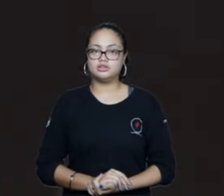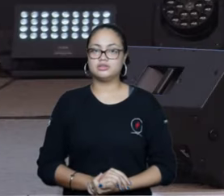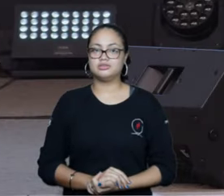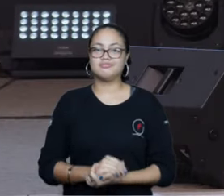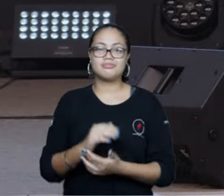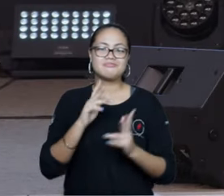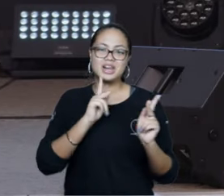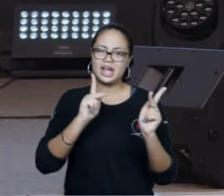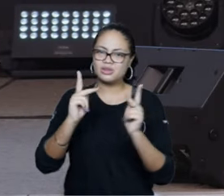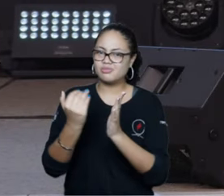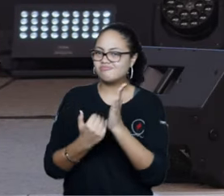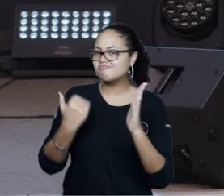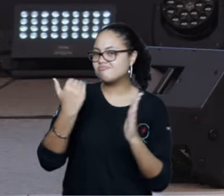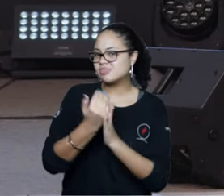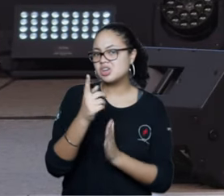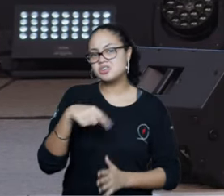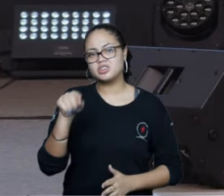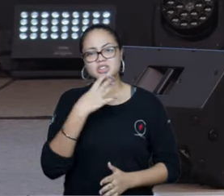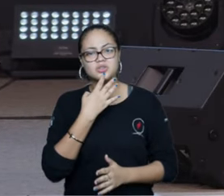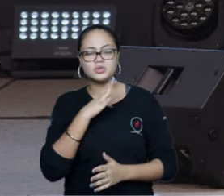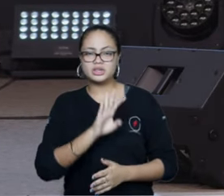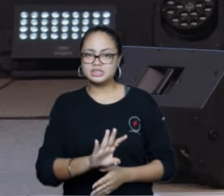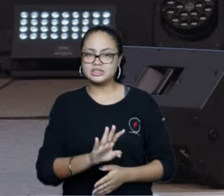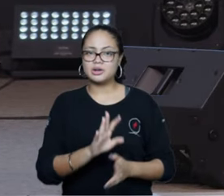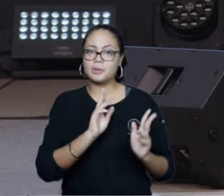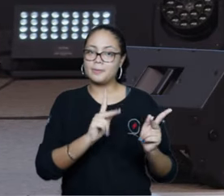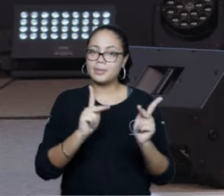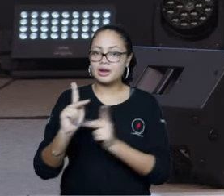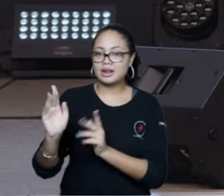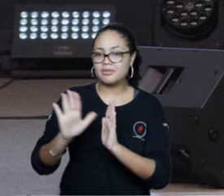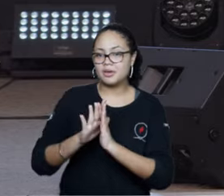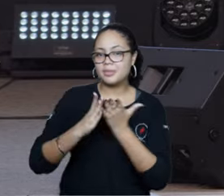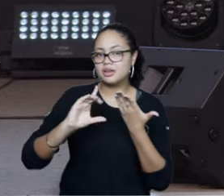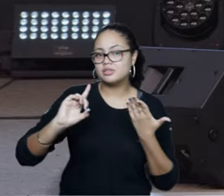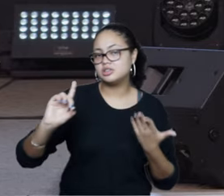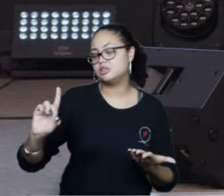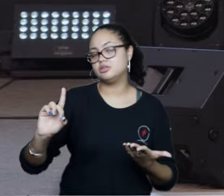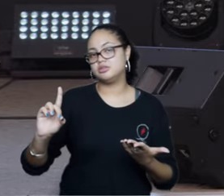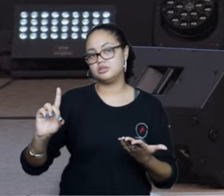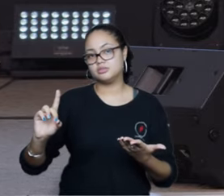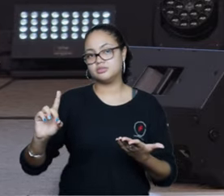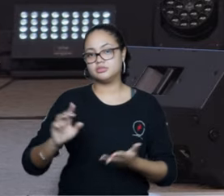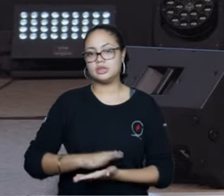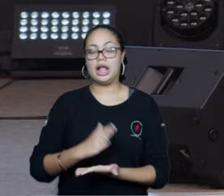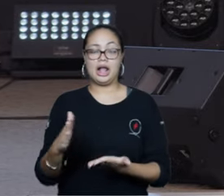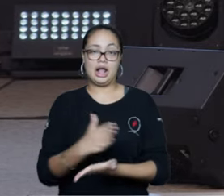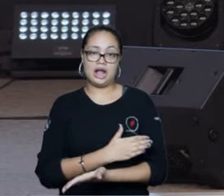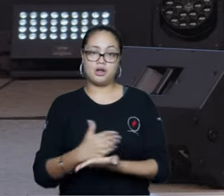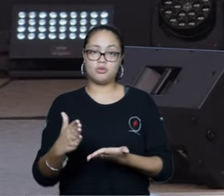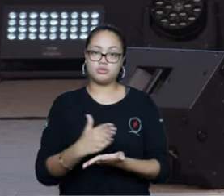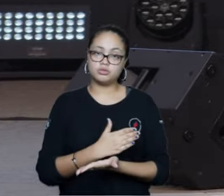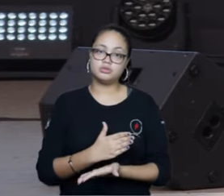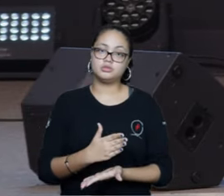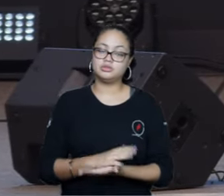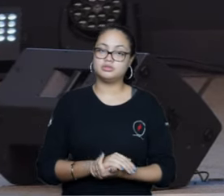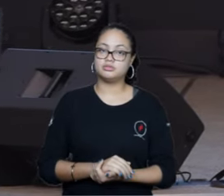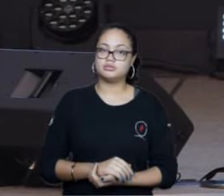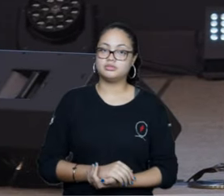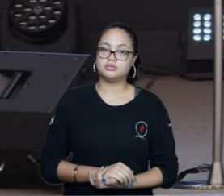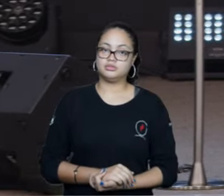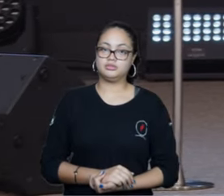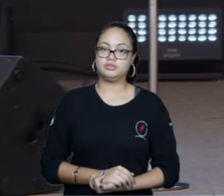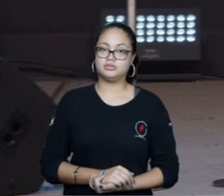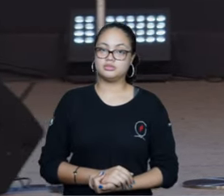grandes você não conheceram quando esses caras pregavam a Bíblia alguns deles aí irmão